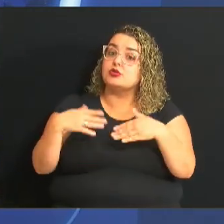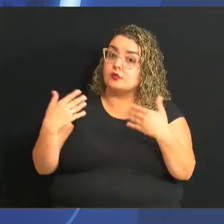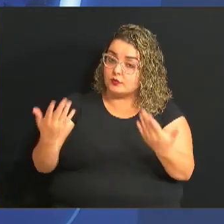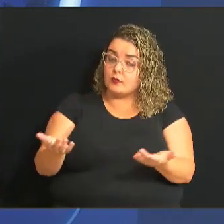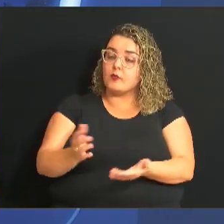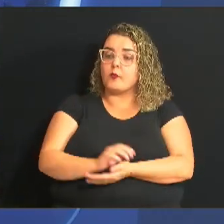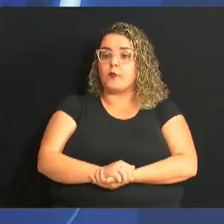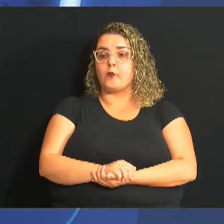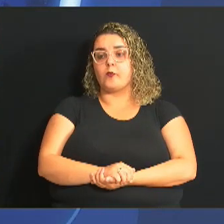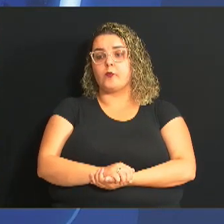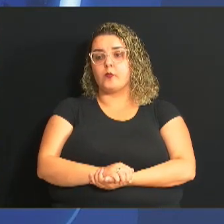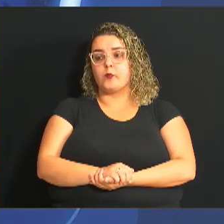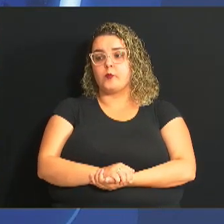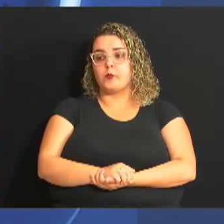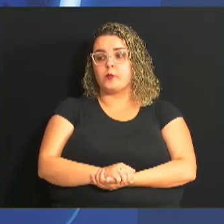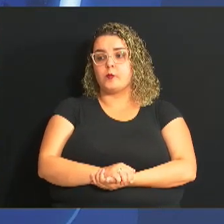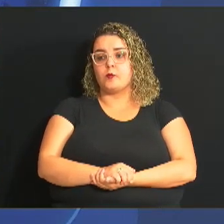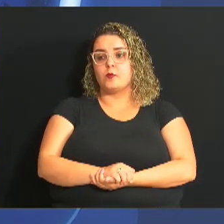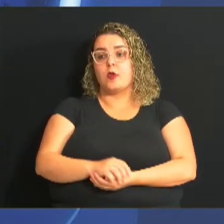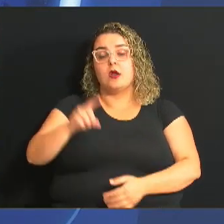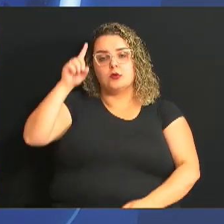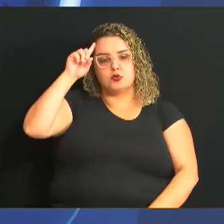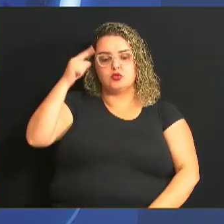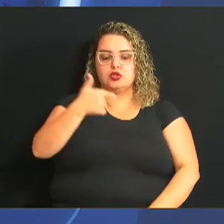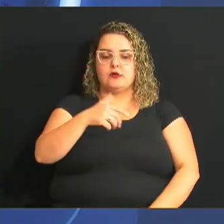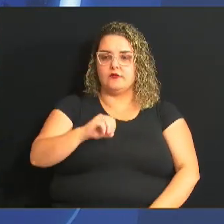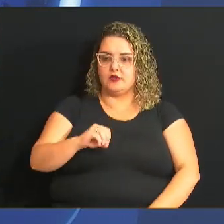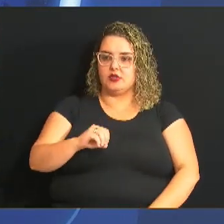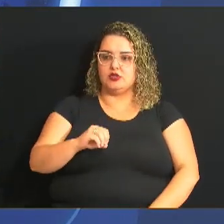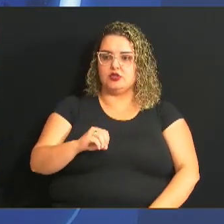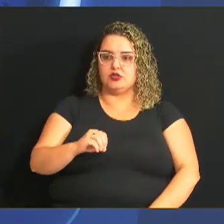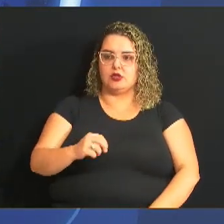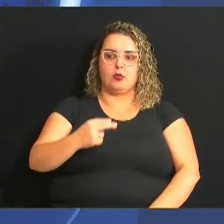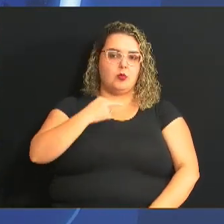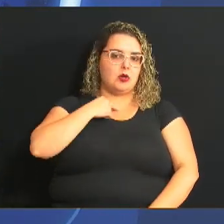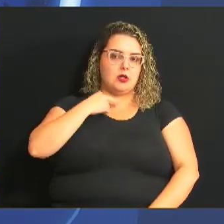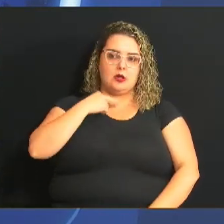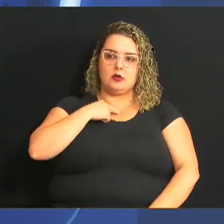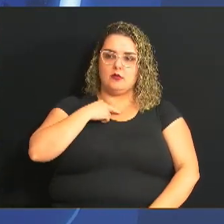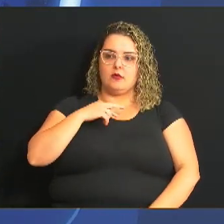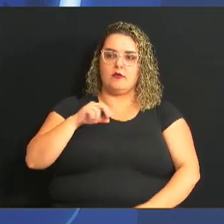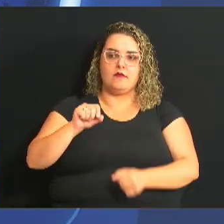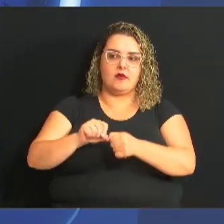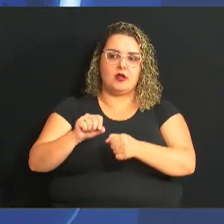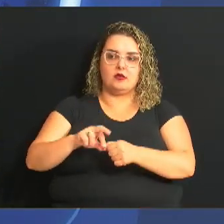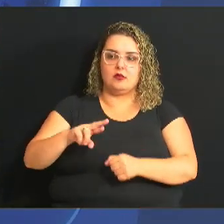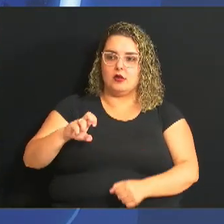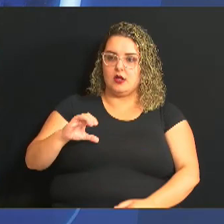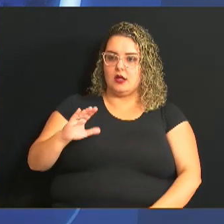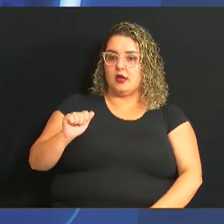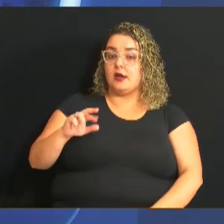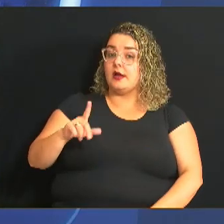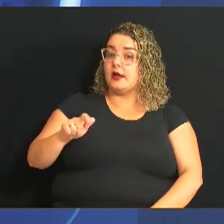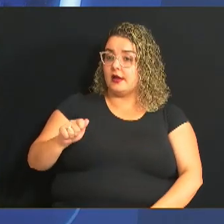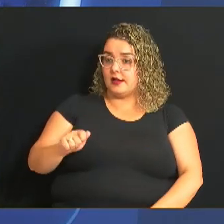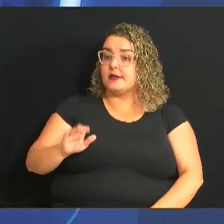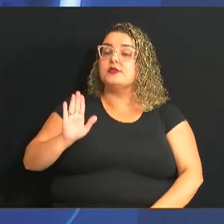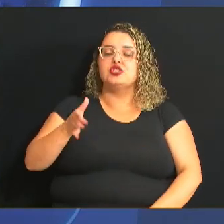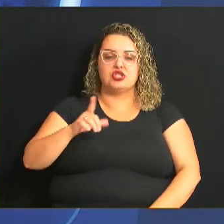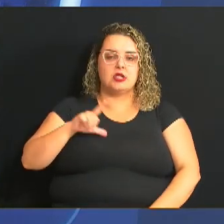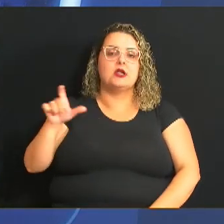a partir do dia 20 não vai poder ser feito nenhuma recarga para quem já tem o bilhete